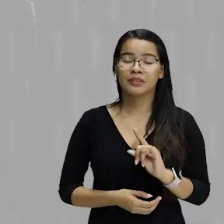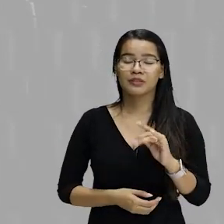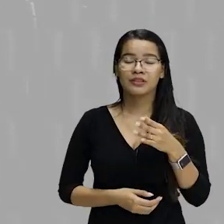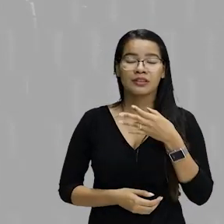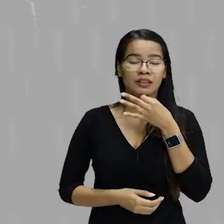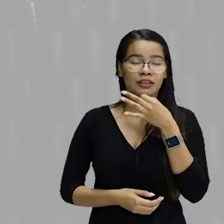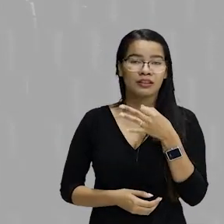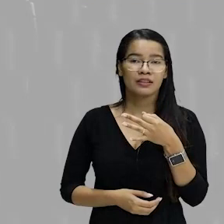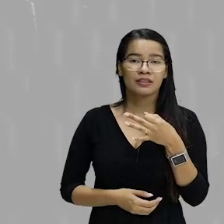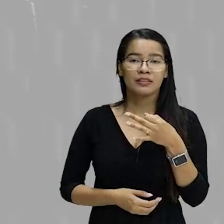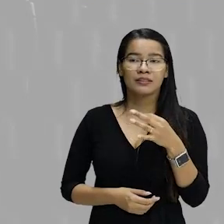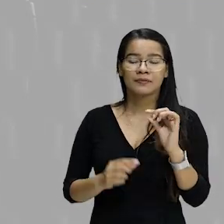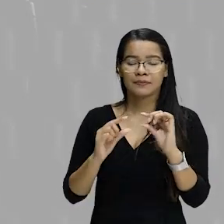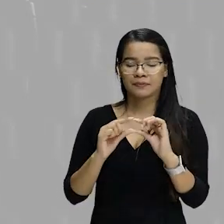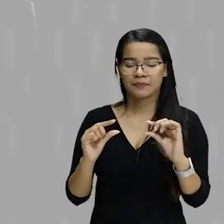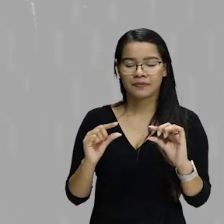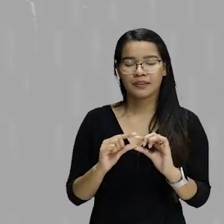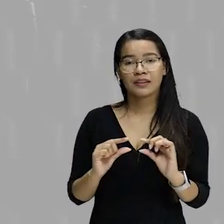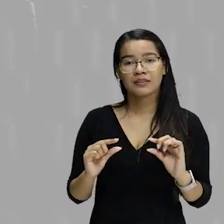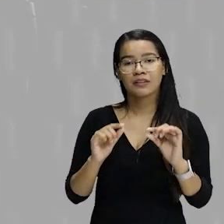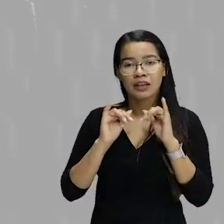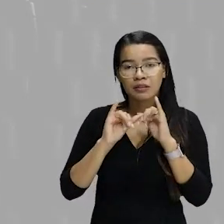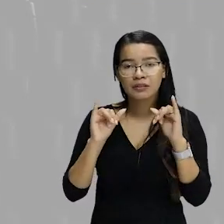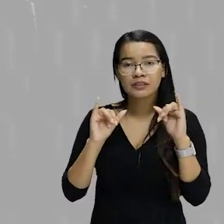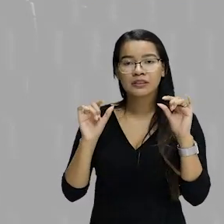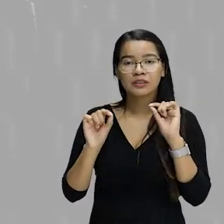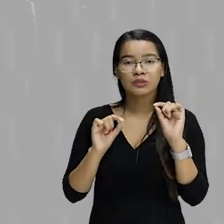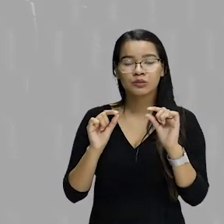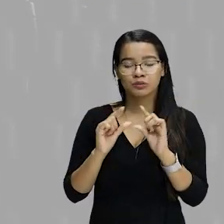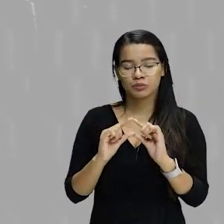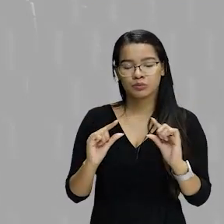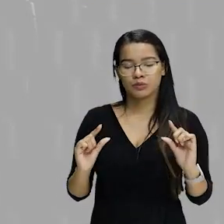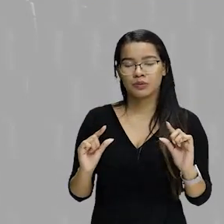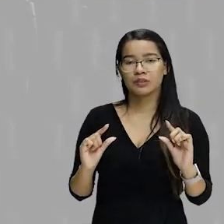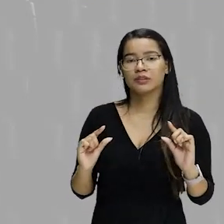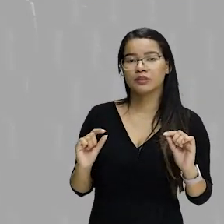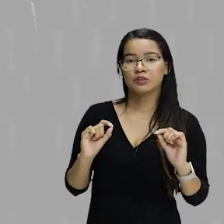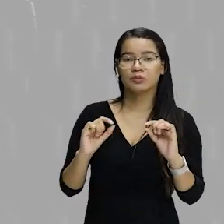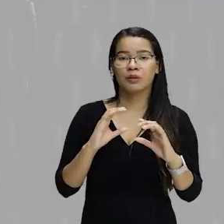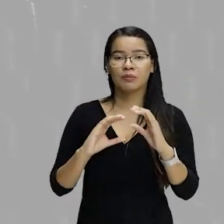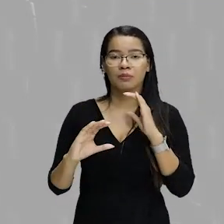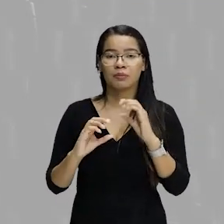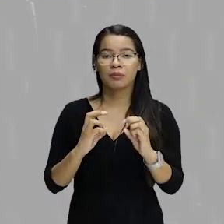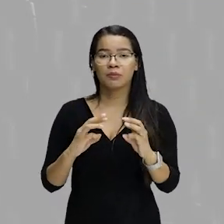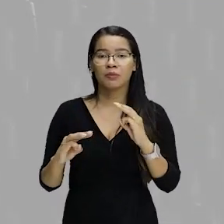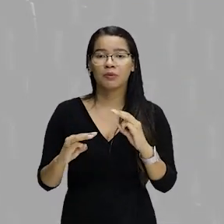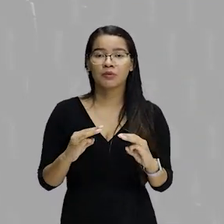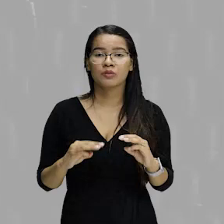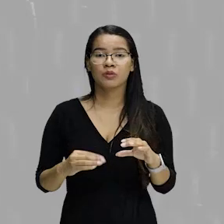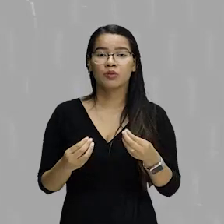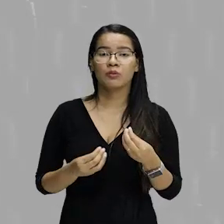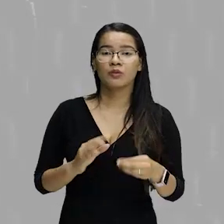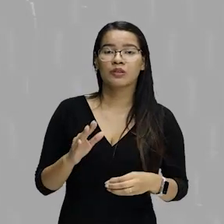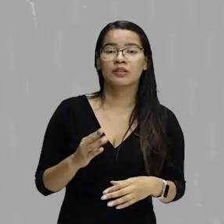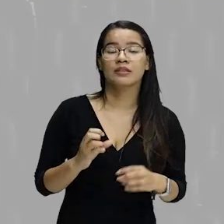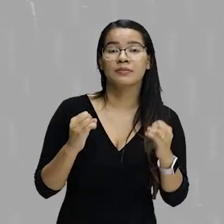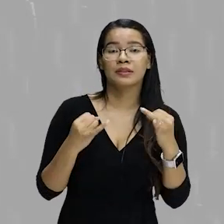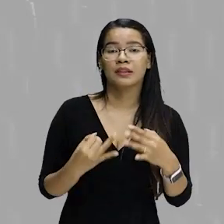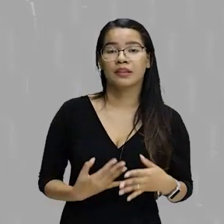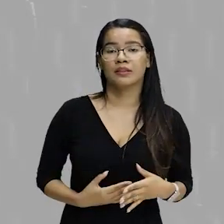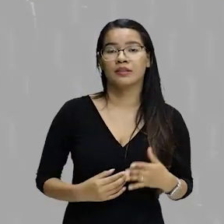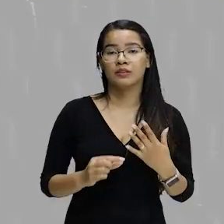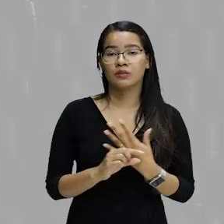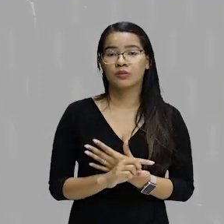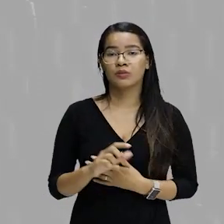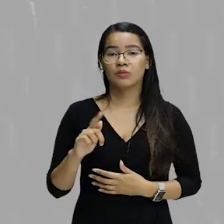né? Eu versifiquei um trecho de uma canção, né? Como eu já falei, de Gonzaguinha, chamada